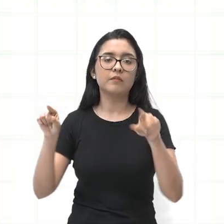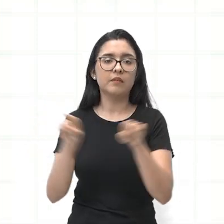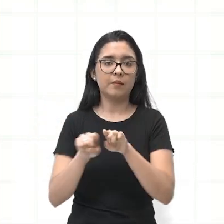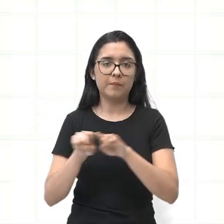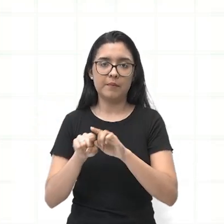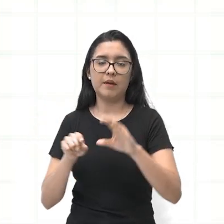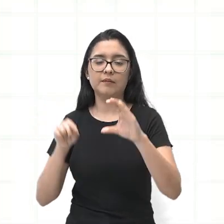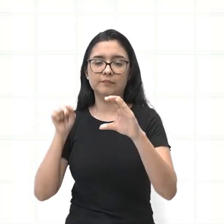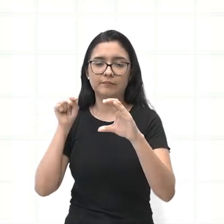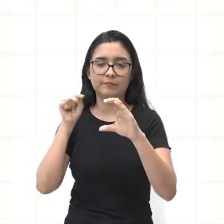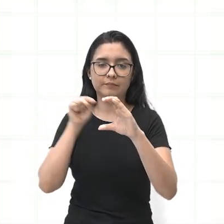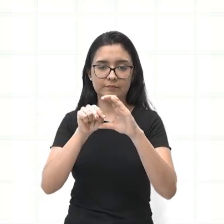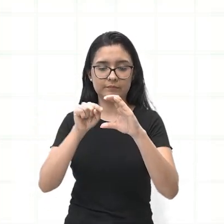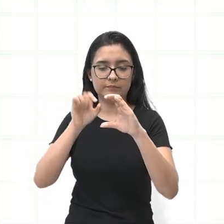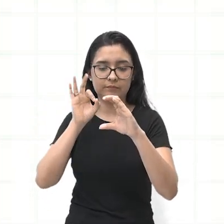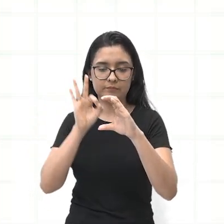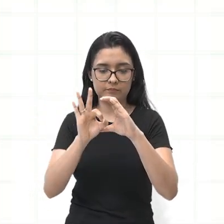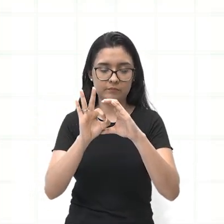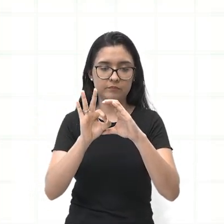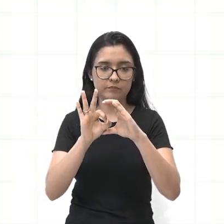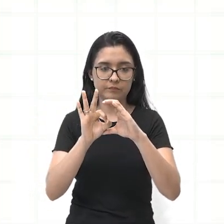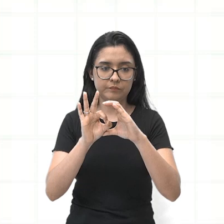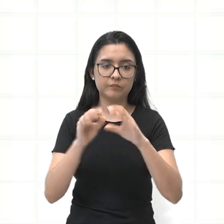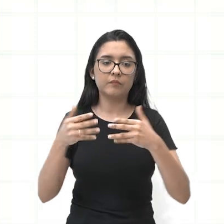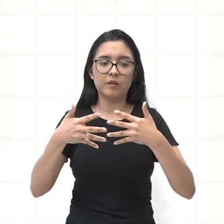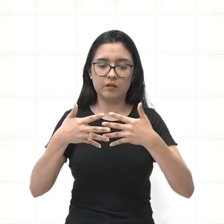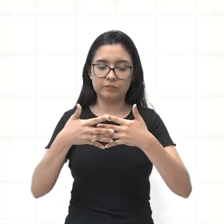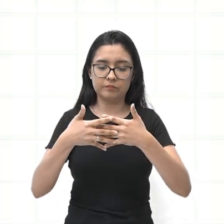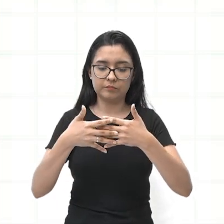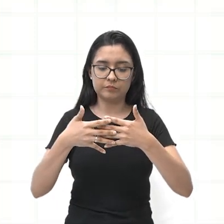diferenças. Tecido é um grupo de células